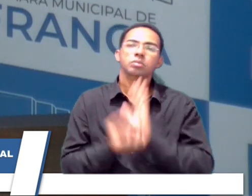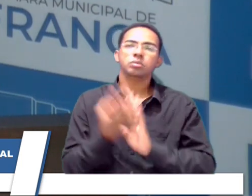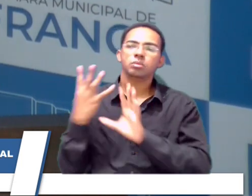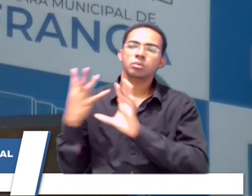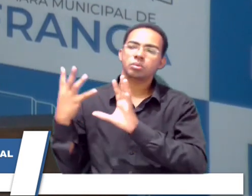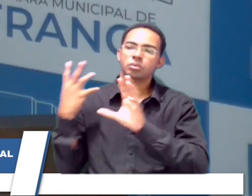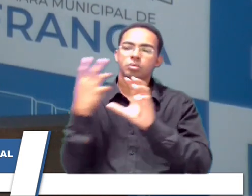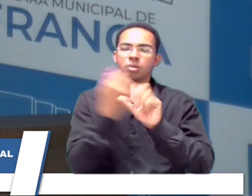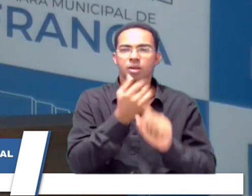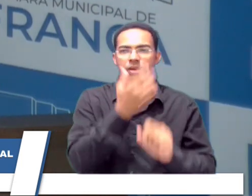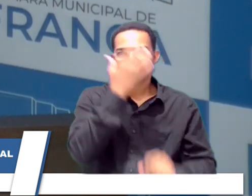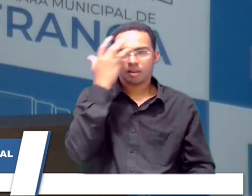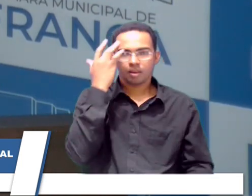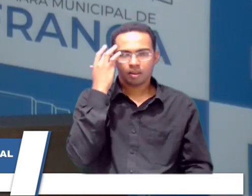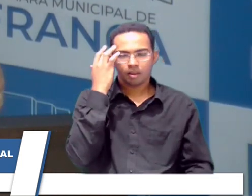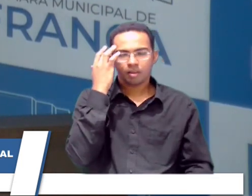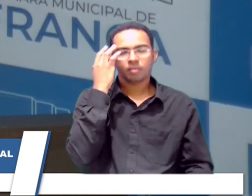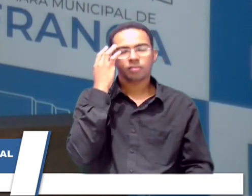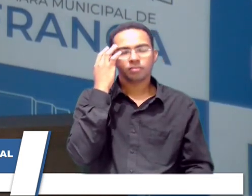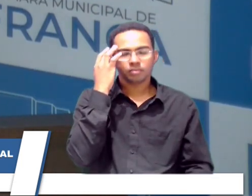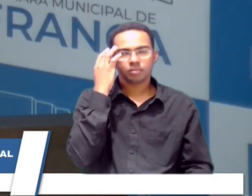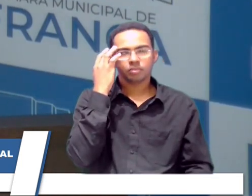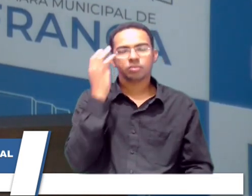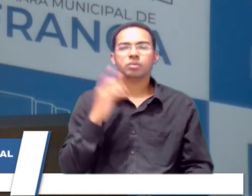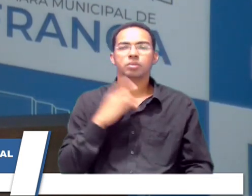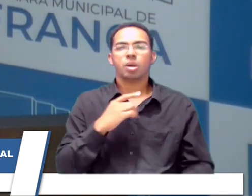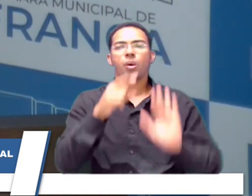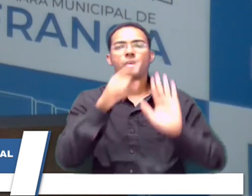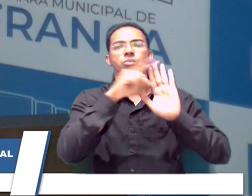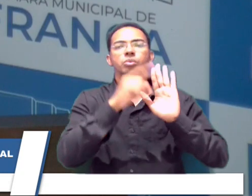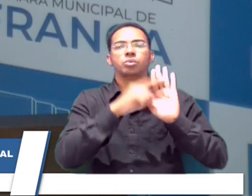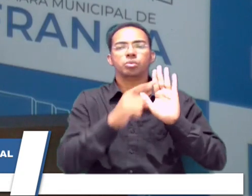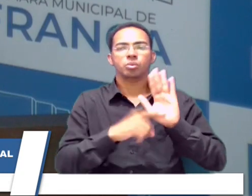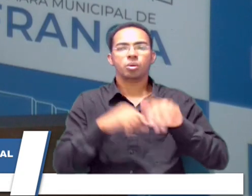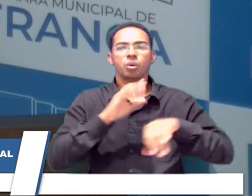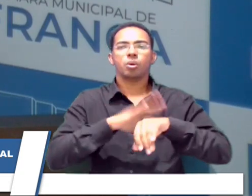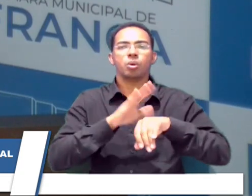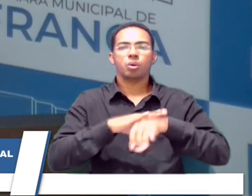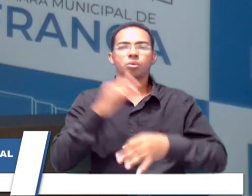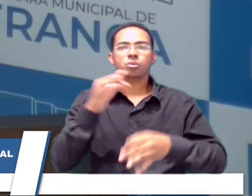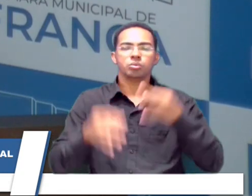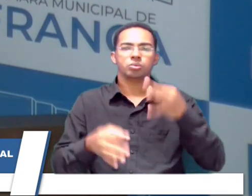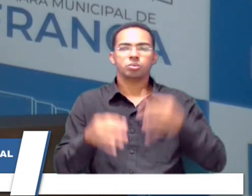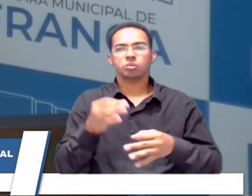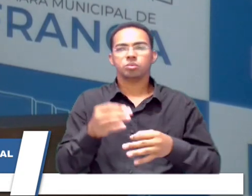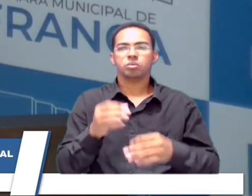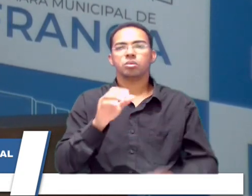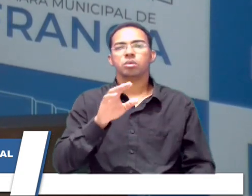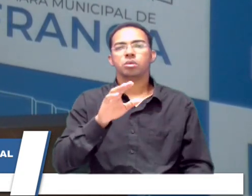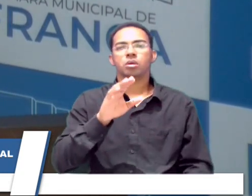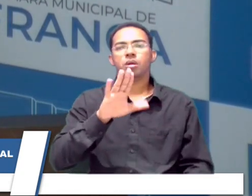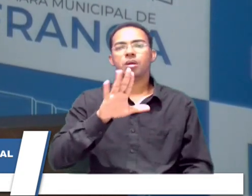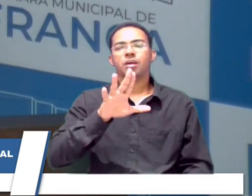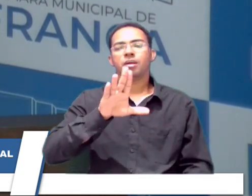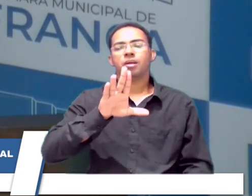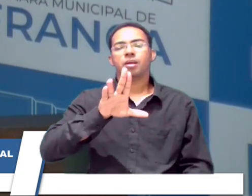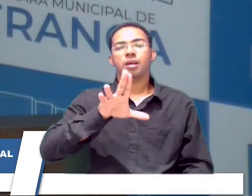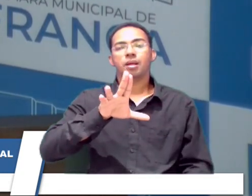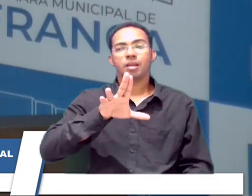das pessoas que demandam ações judiciais de cannabis, porque a gente tem